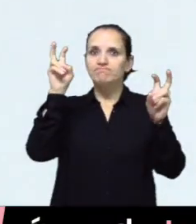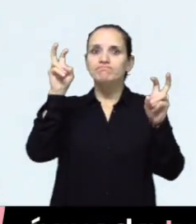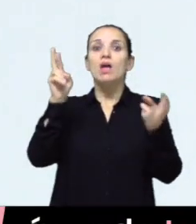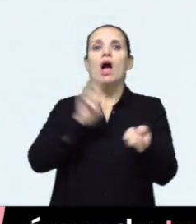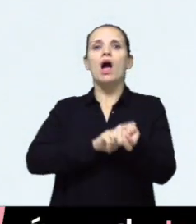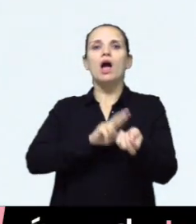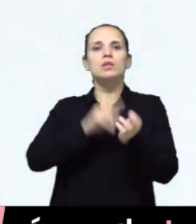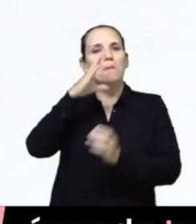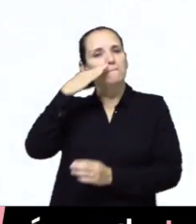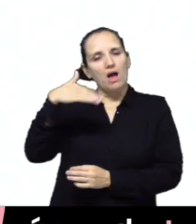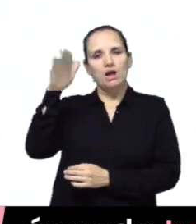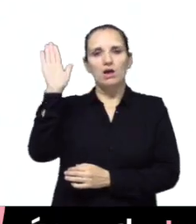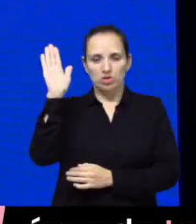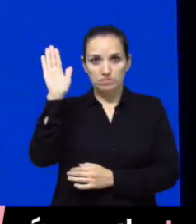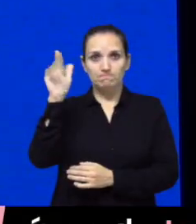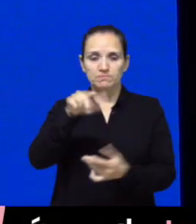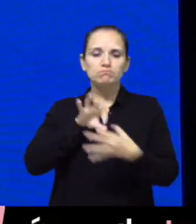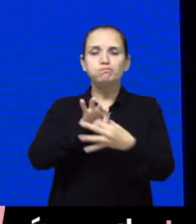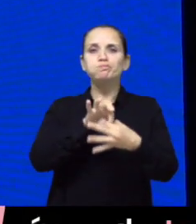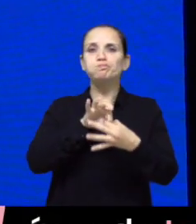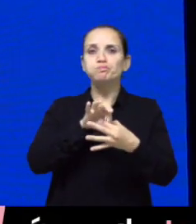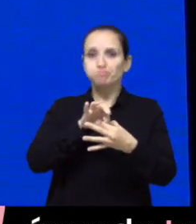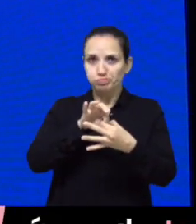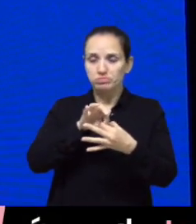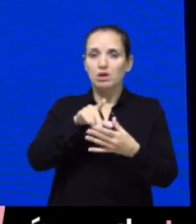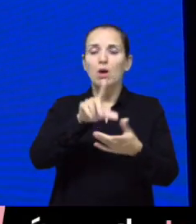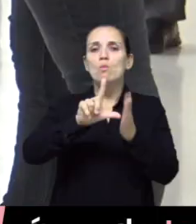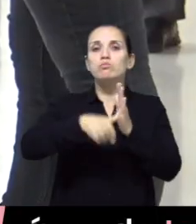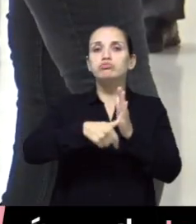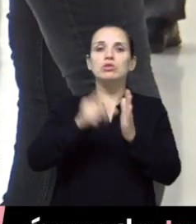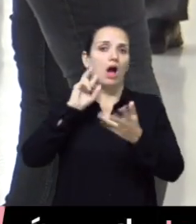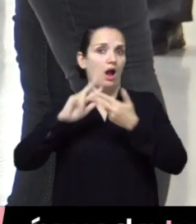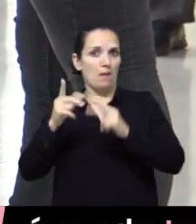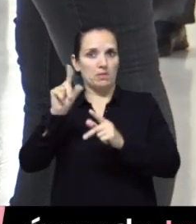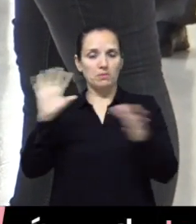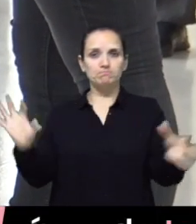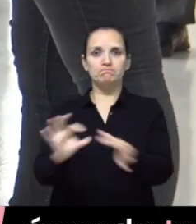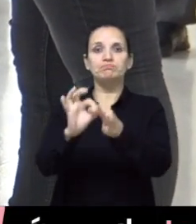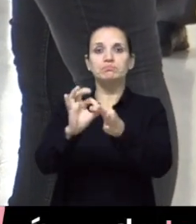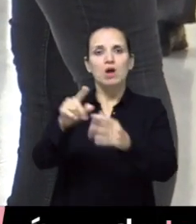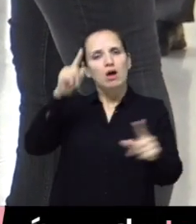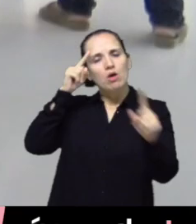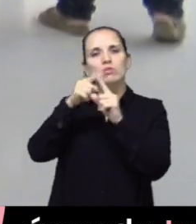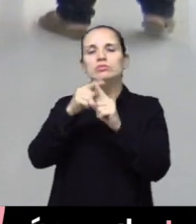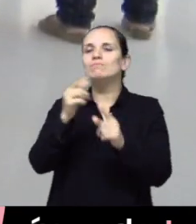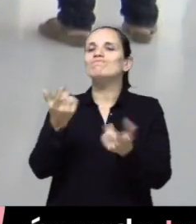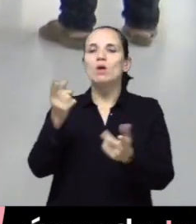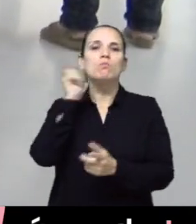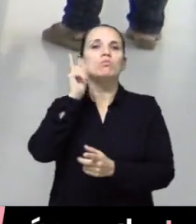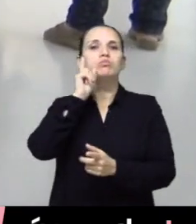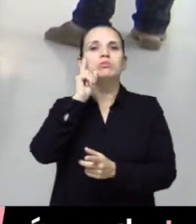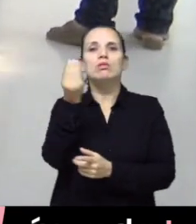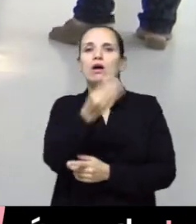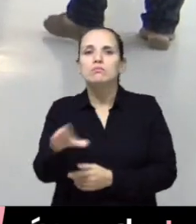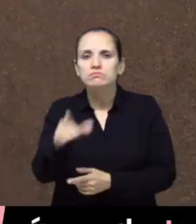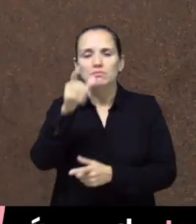designação Ao Ritmo dos Maiores. Numa parceria entre o projeto Ser Pioneiro e o município de Águeda, este evento salientou a importância da